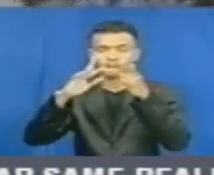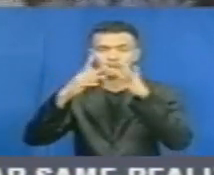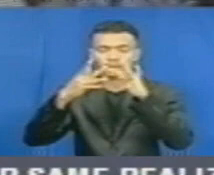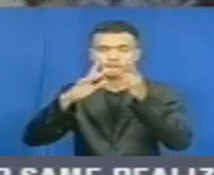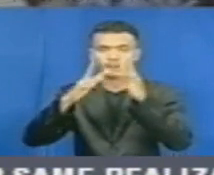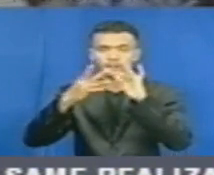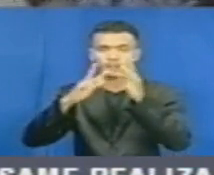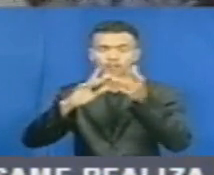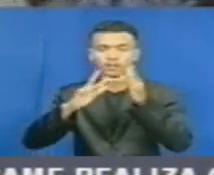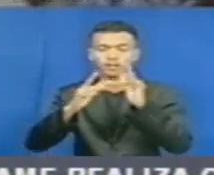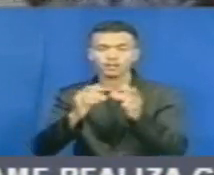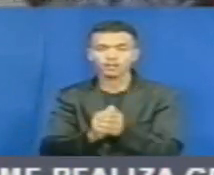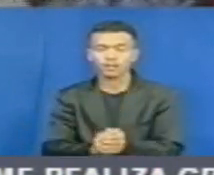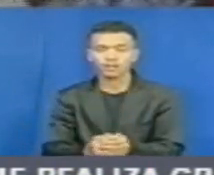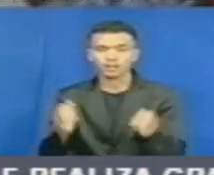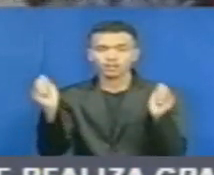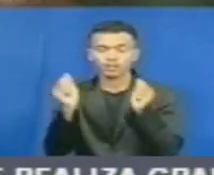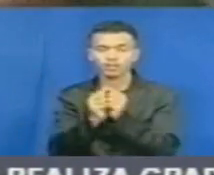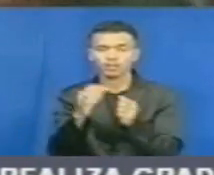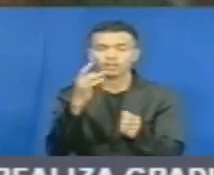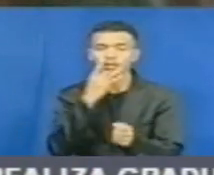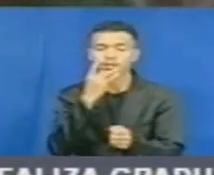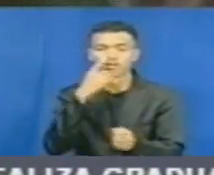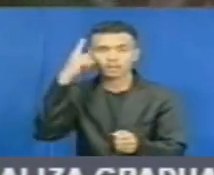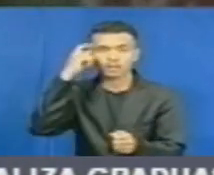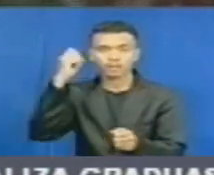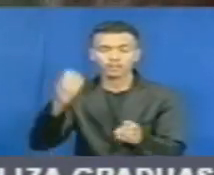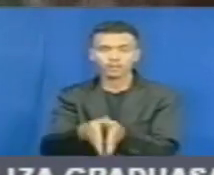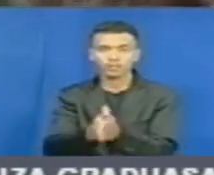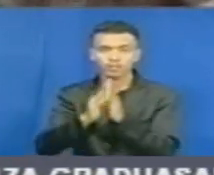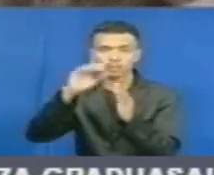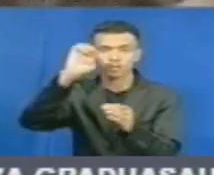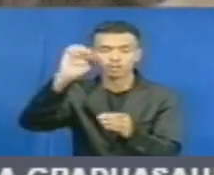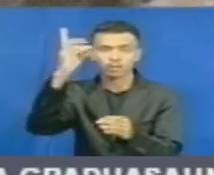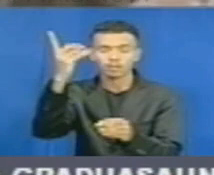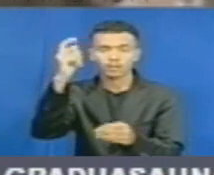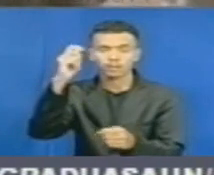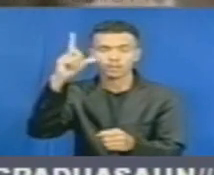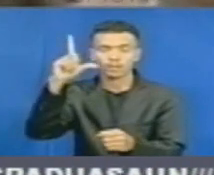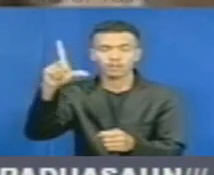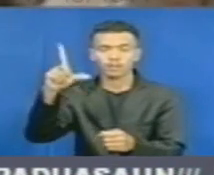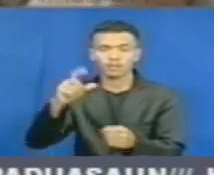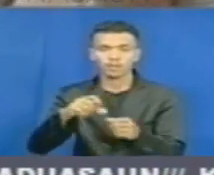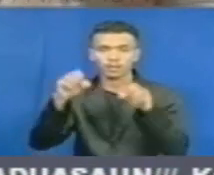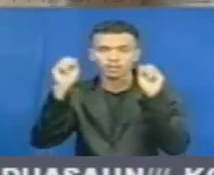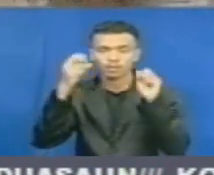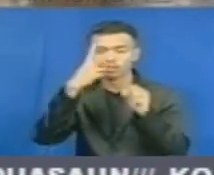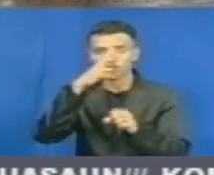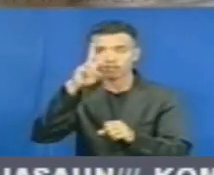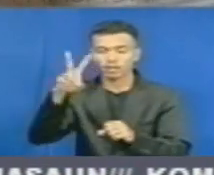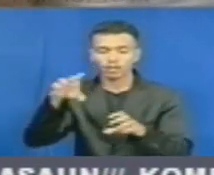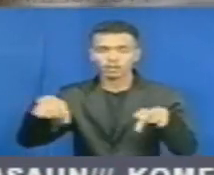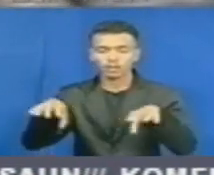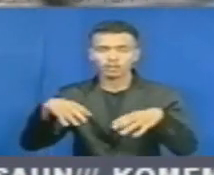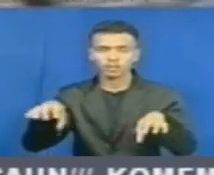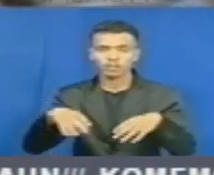hotu liga sang ho ahi tamane husu ba eletricidade Timor Leste empresa pública atu controla